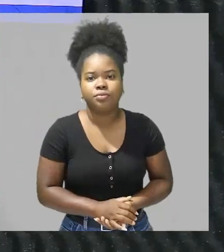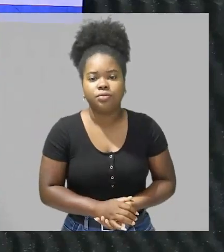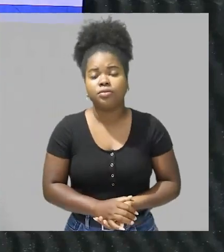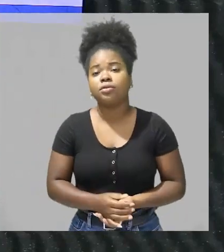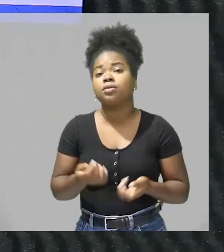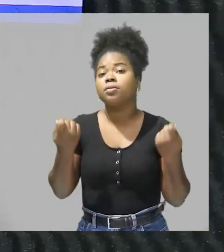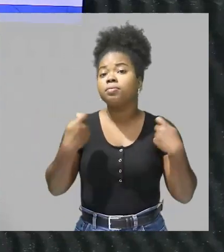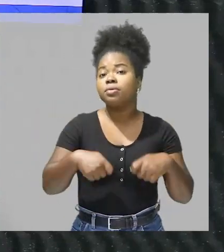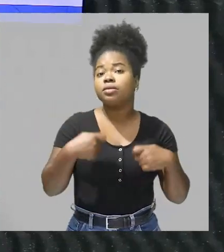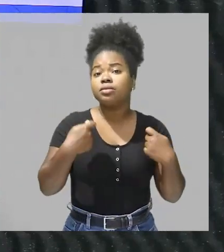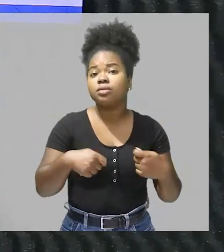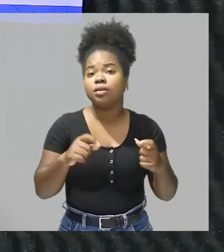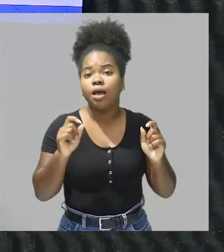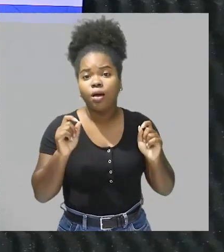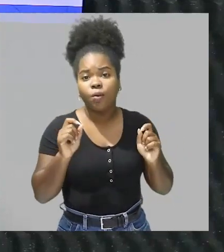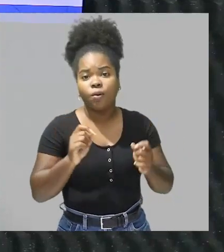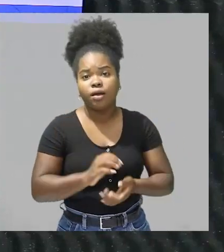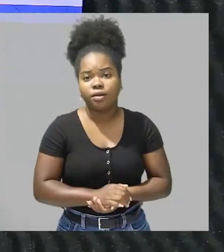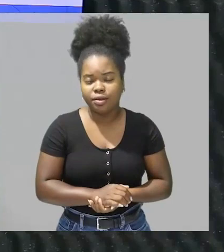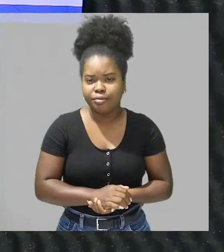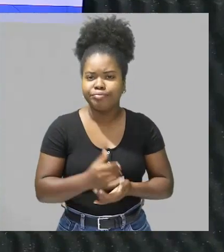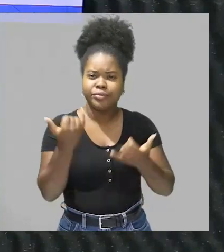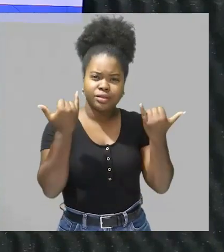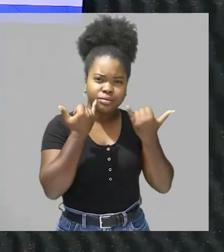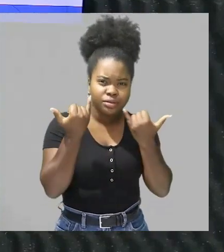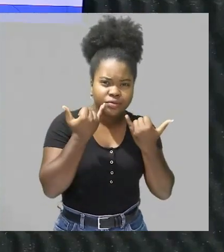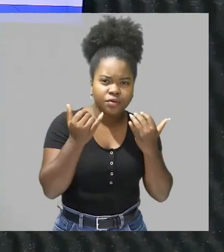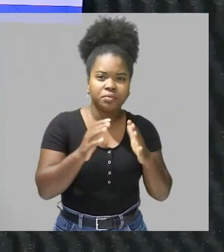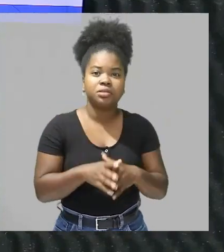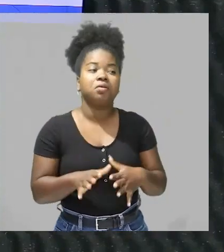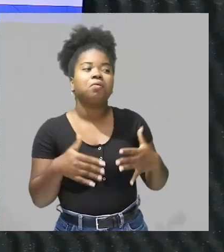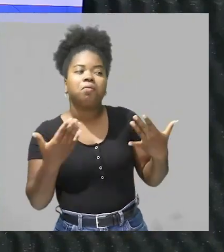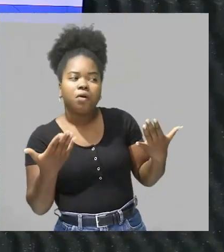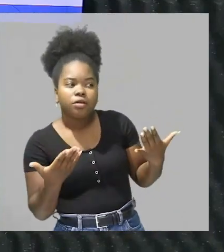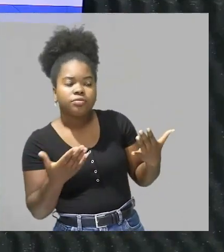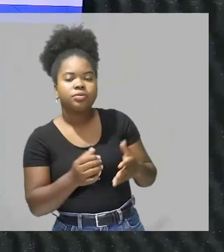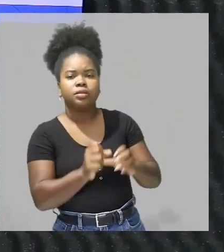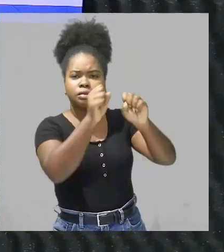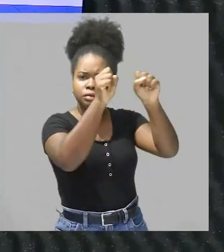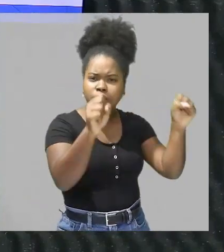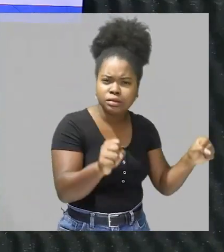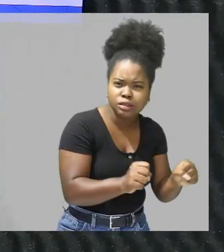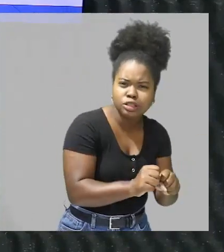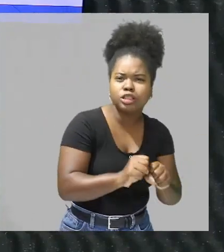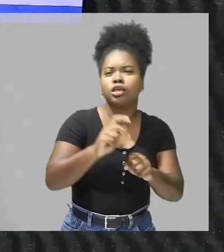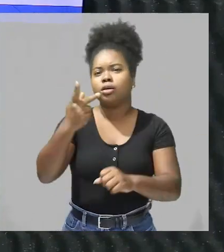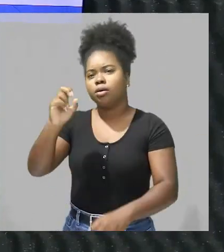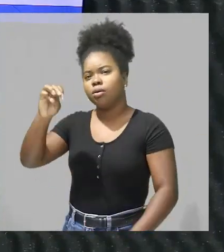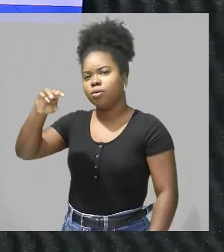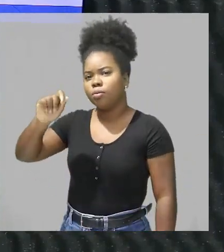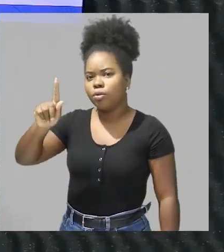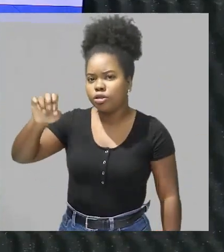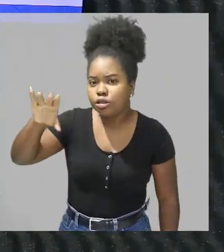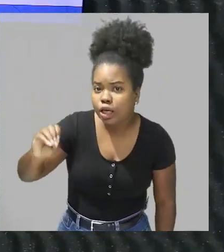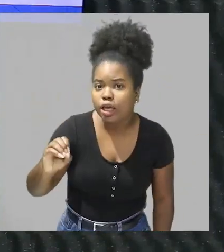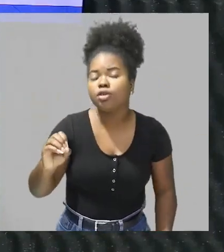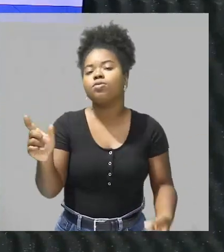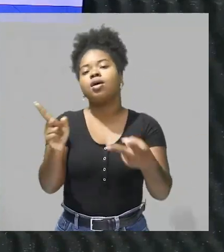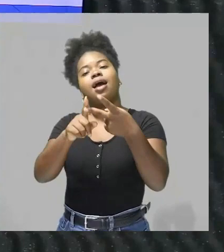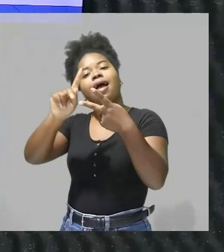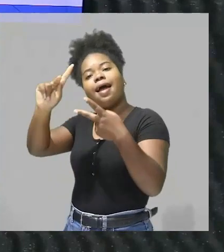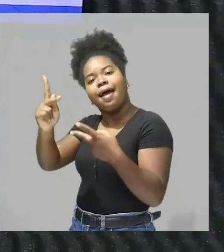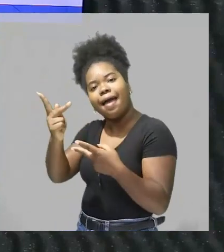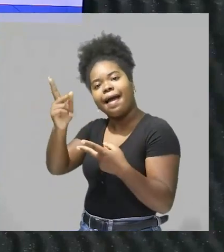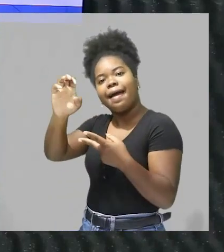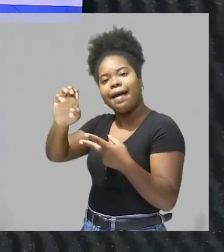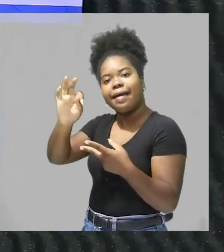aqui eu preciso é das informações quais sistema homogêneo sistema heterogêneo qual